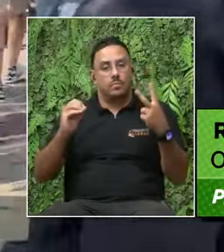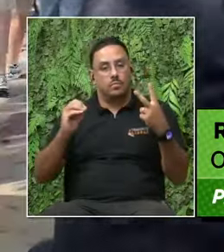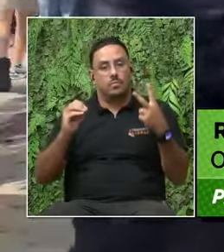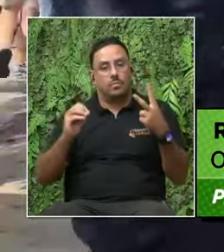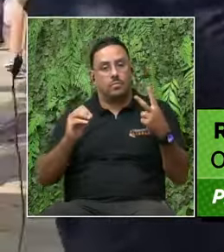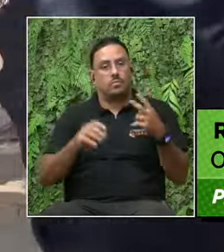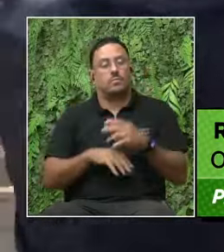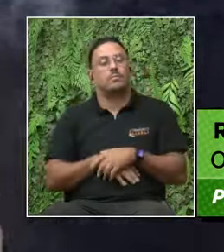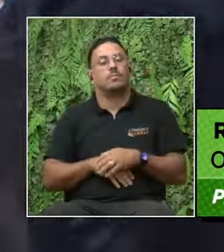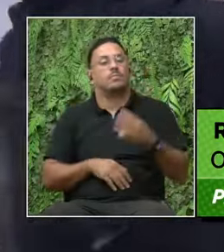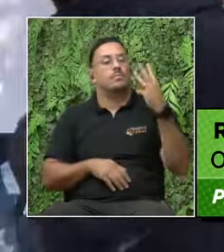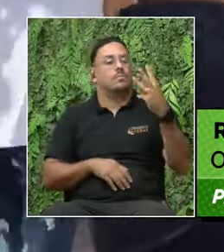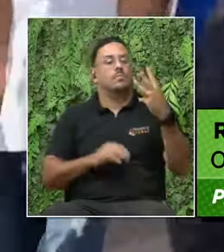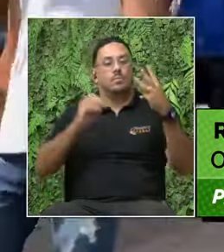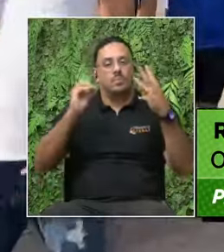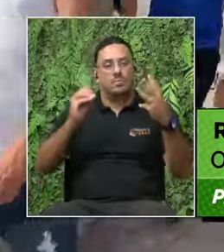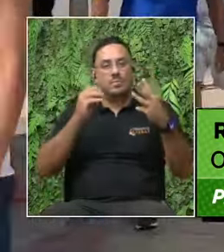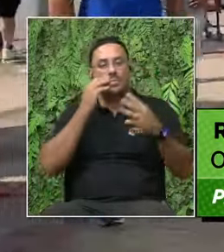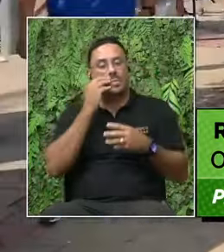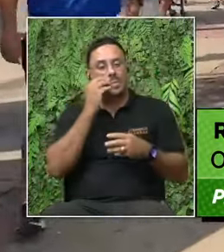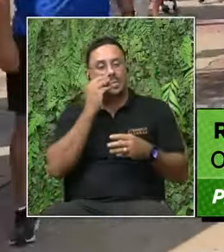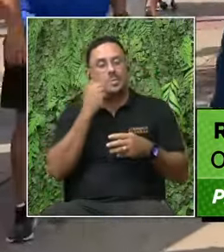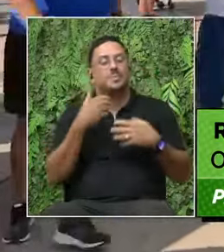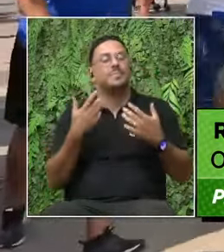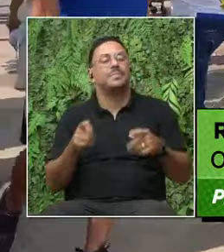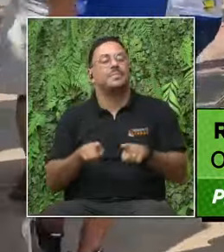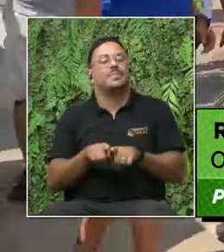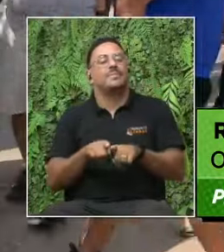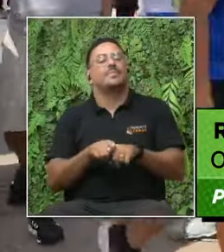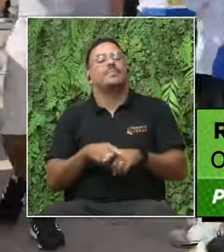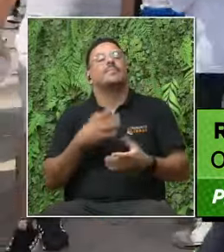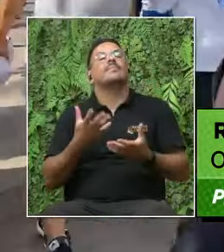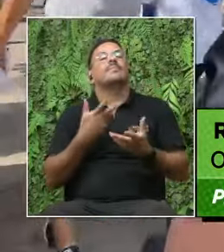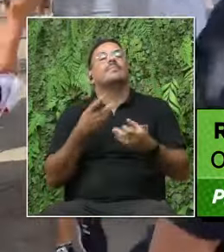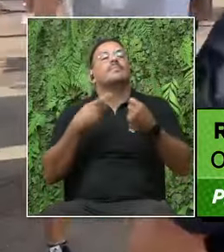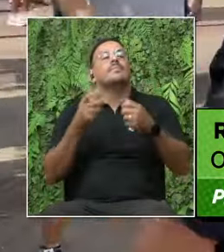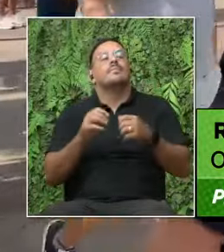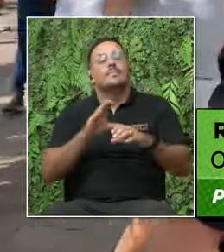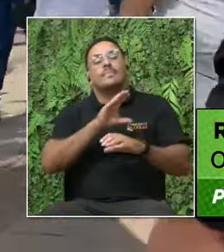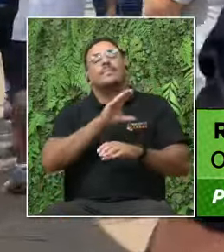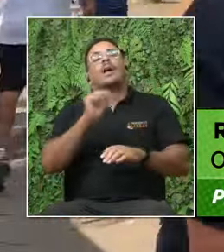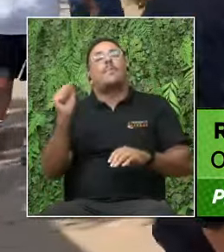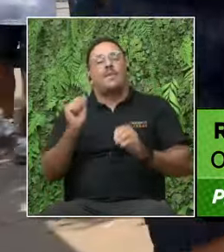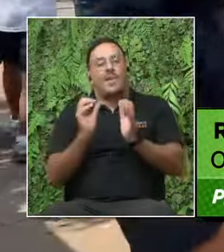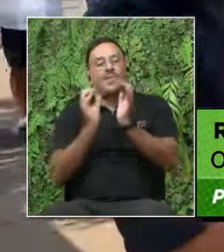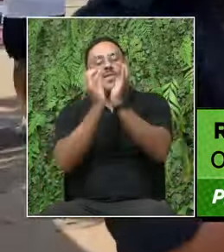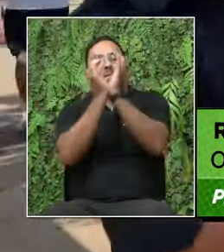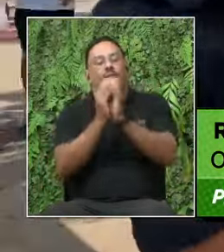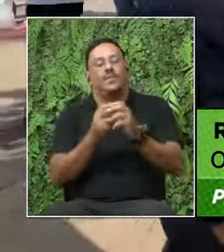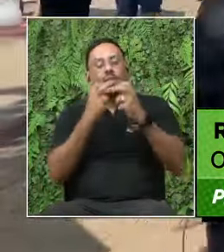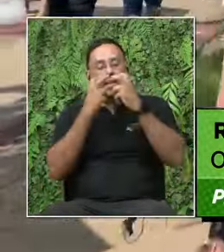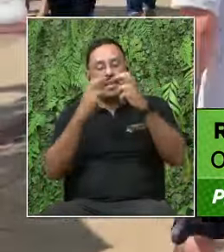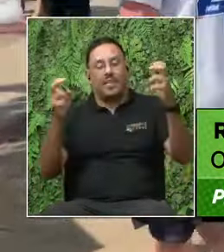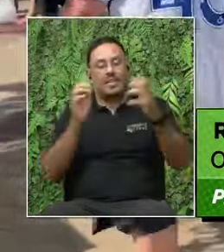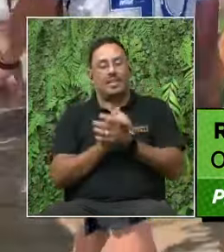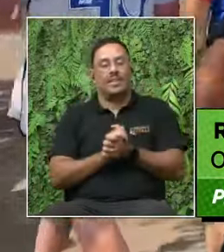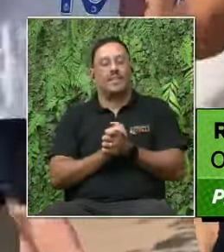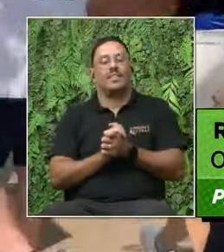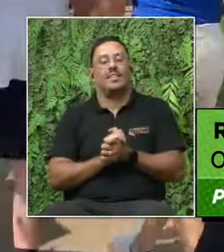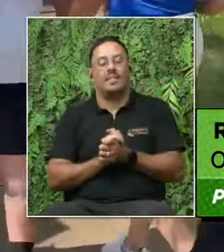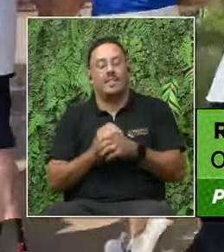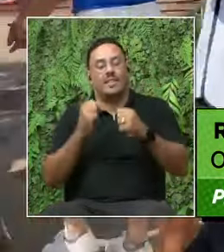Cruzeiro três 3 a 0 e saar é campeão é isso então dá o grito aí já de é